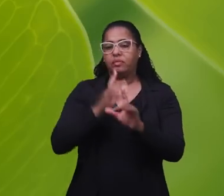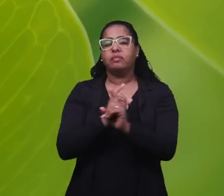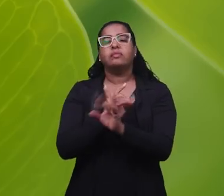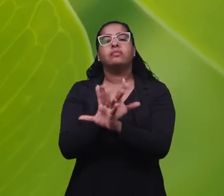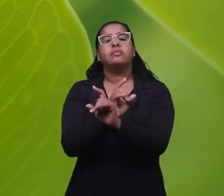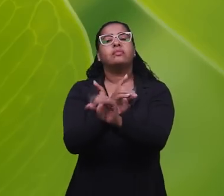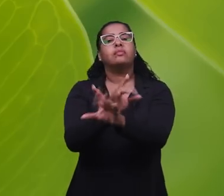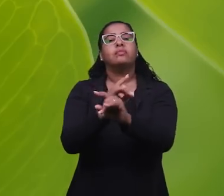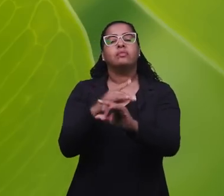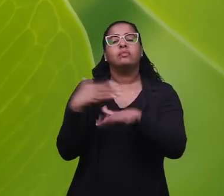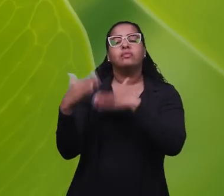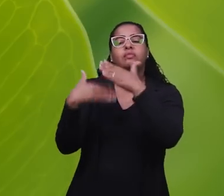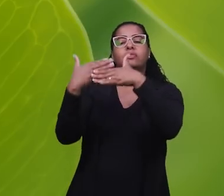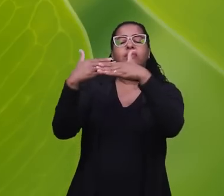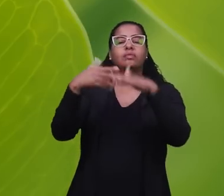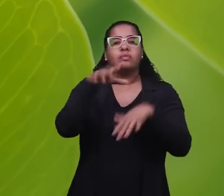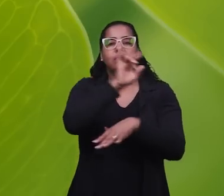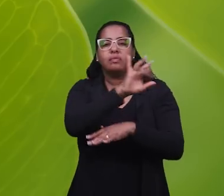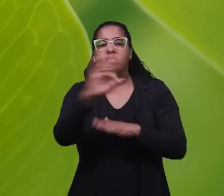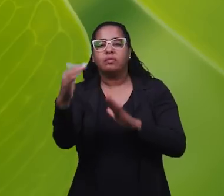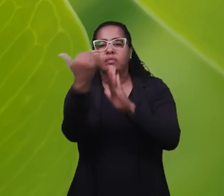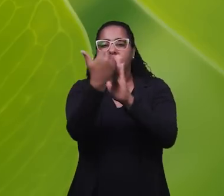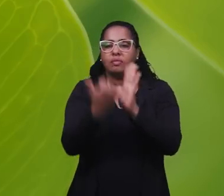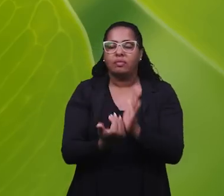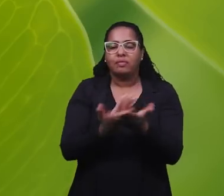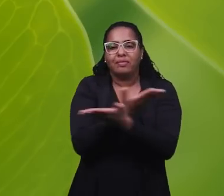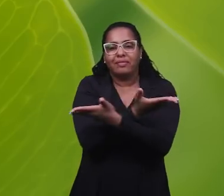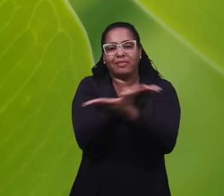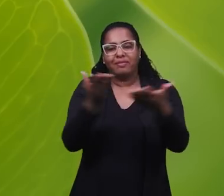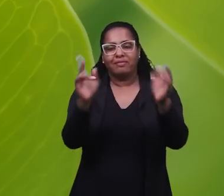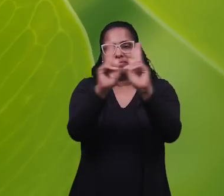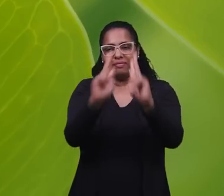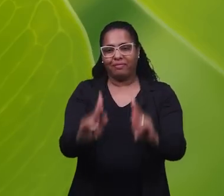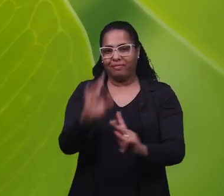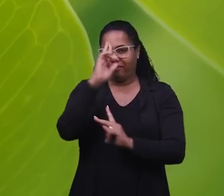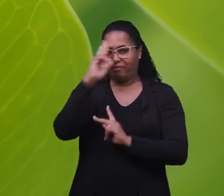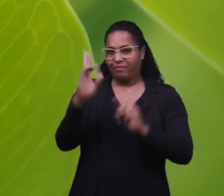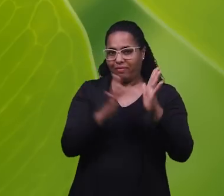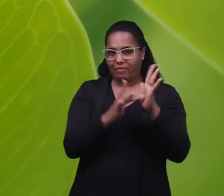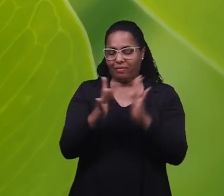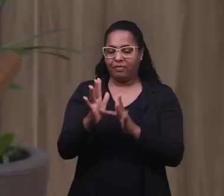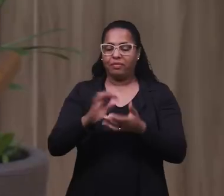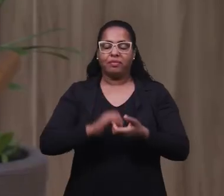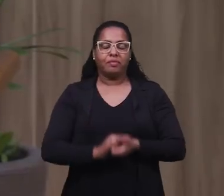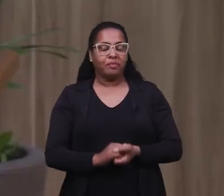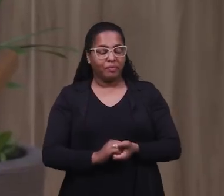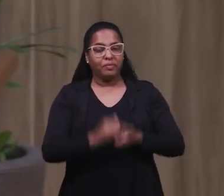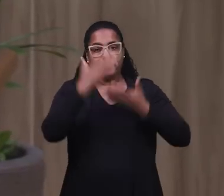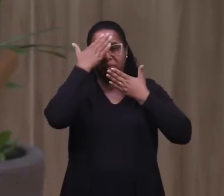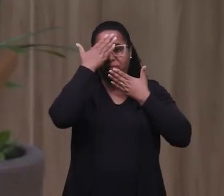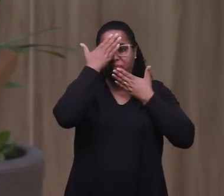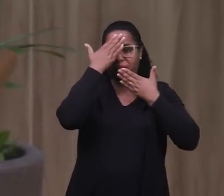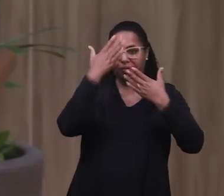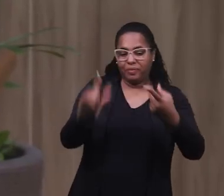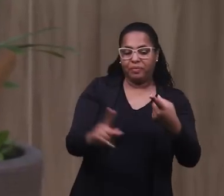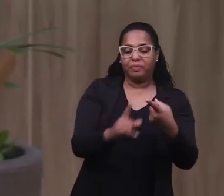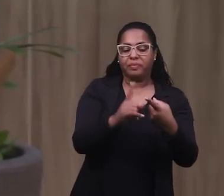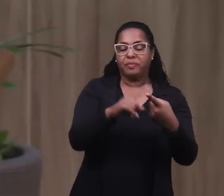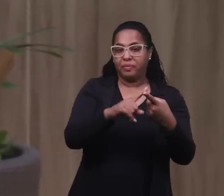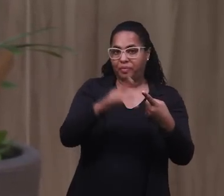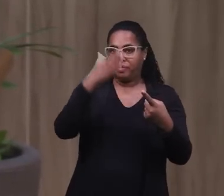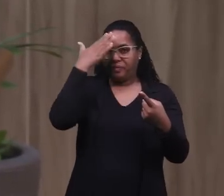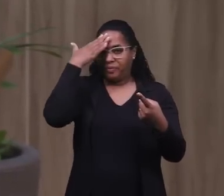tem sido aperfeiçoado a cada programa. A todos, a paz do Senhor Jesus. Ok, obrigado, Gabriel,